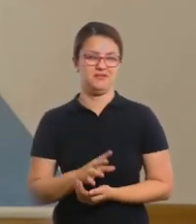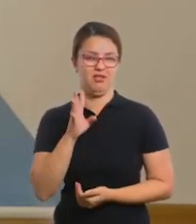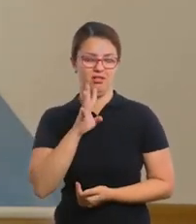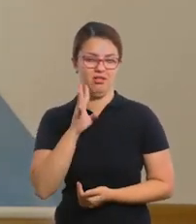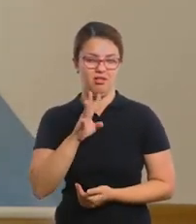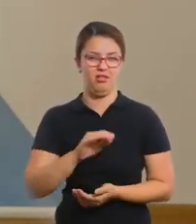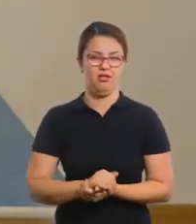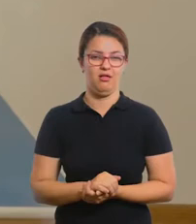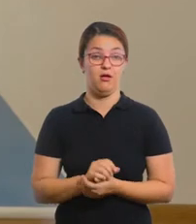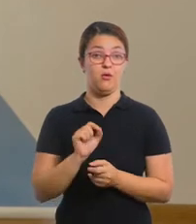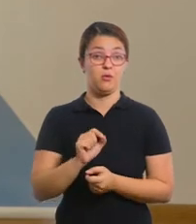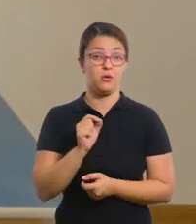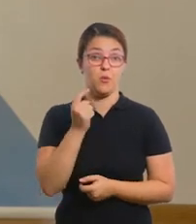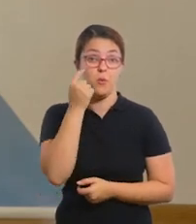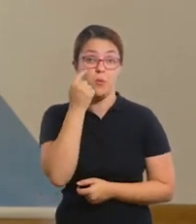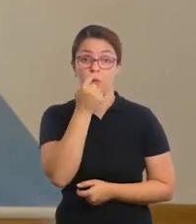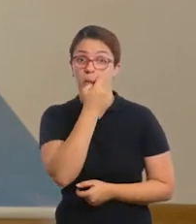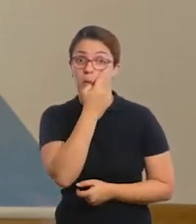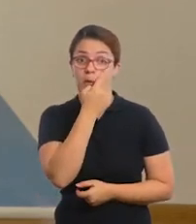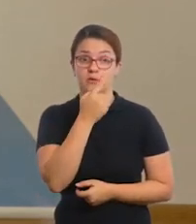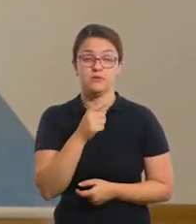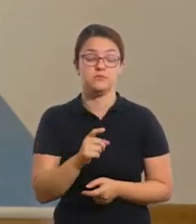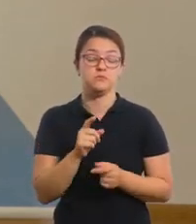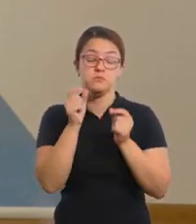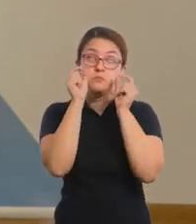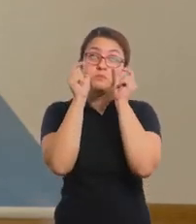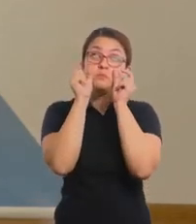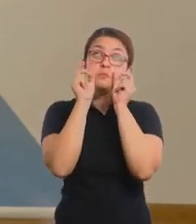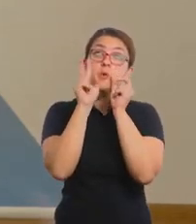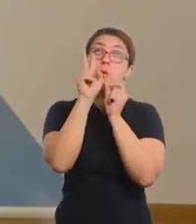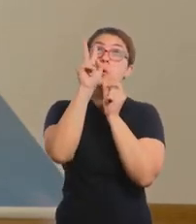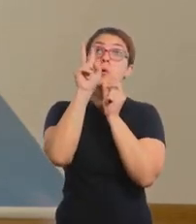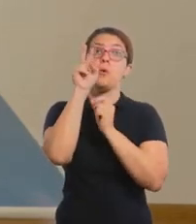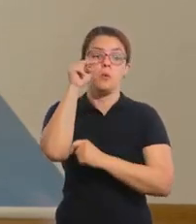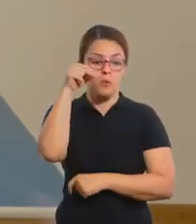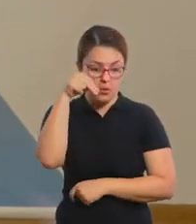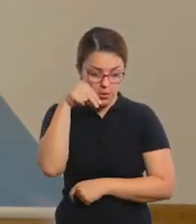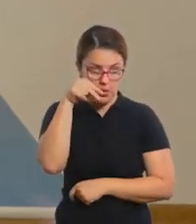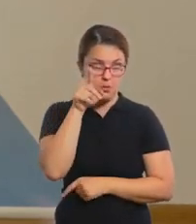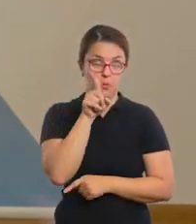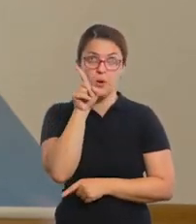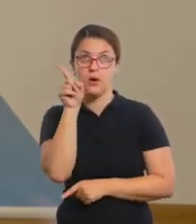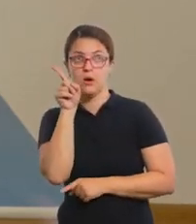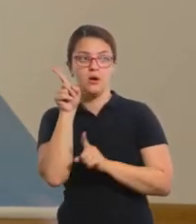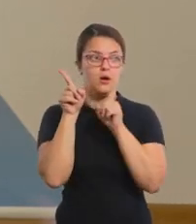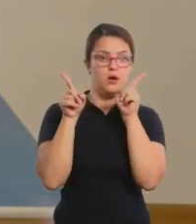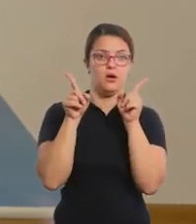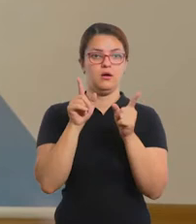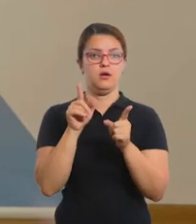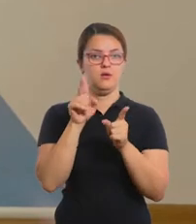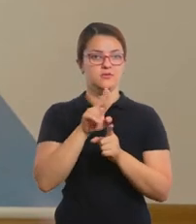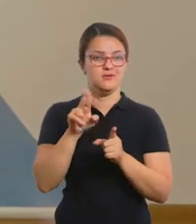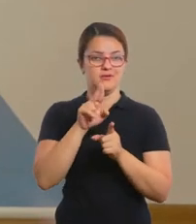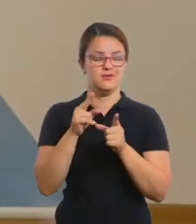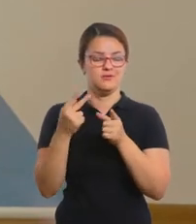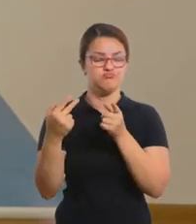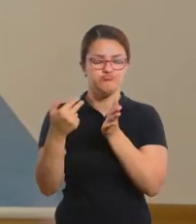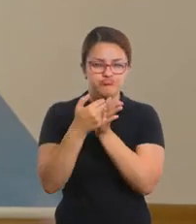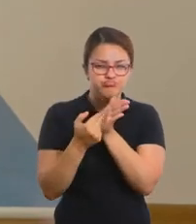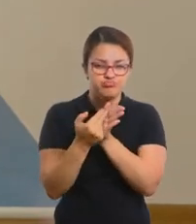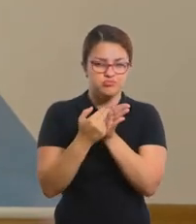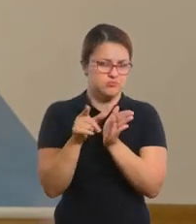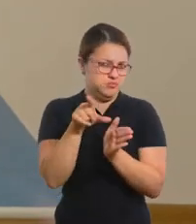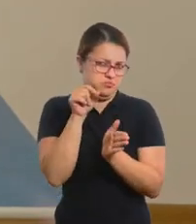olhinhos, ó. Cada um tem um olhinho, a expressão do olhinho, olhando para cima, para baixo, para ficar mais divertido. Aí você que vai escolher. Você pode usar o